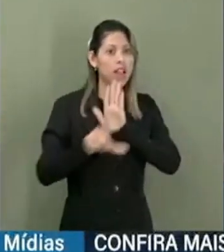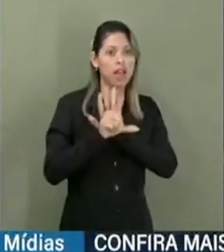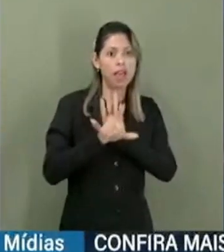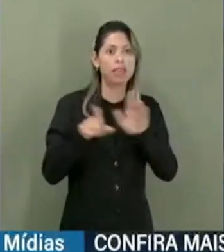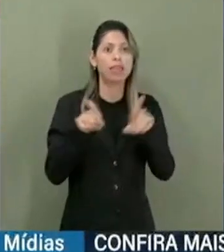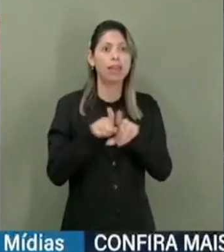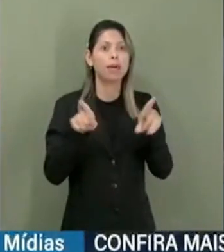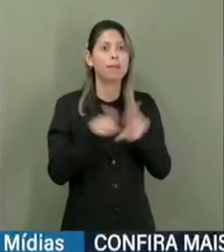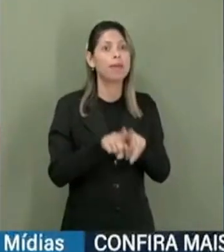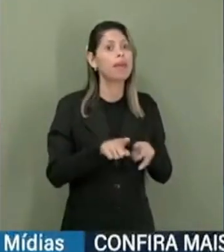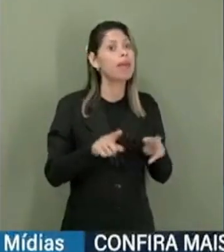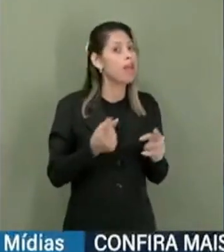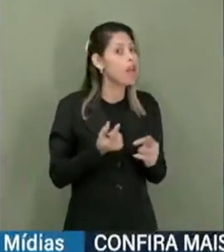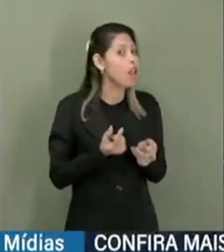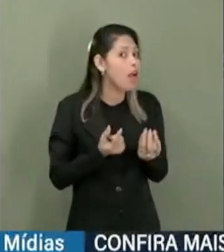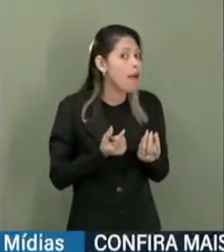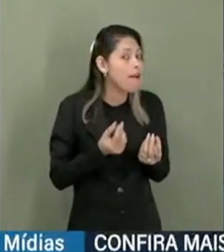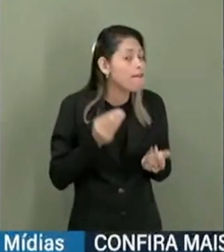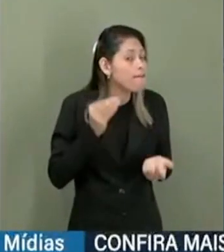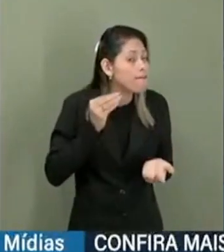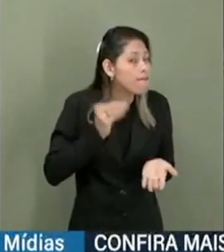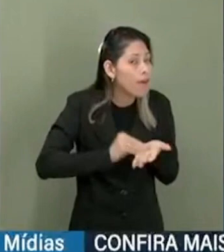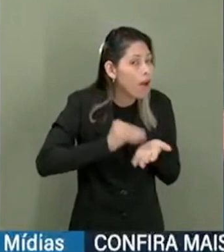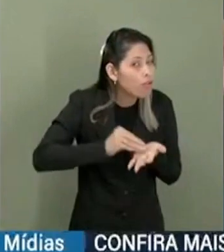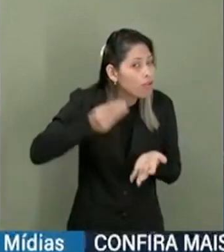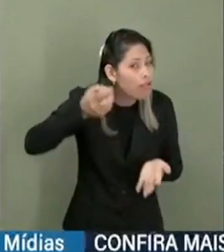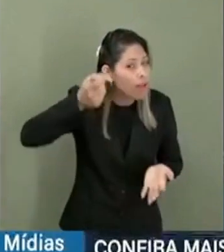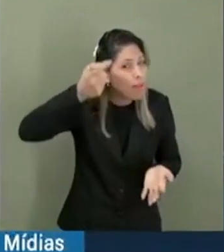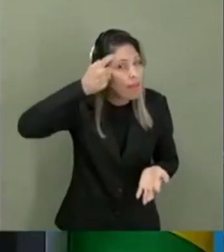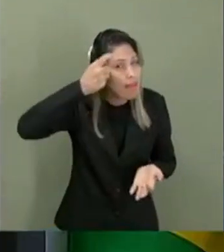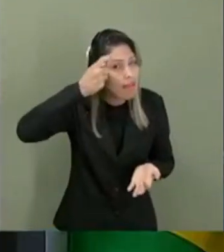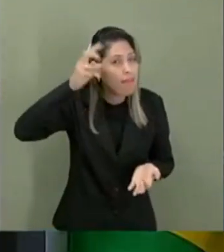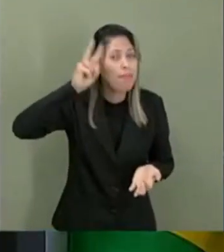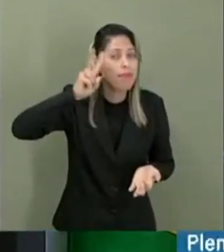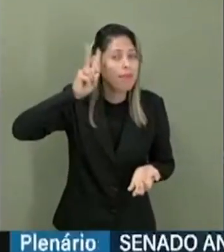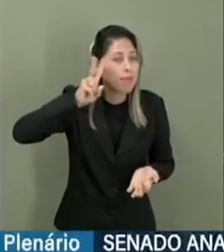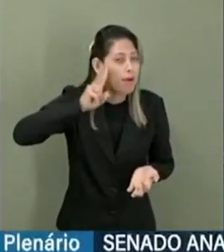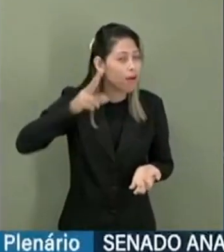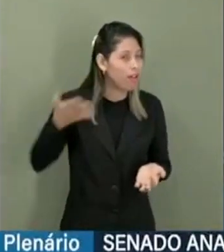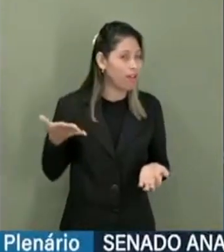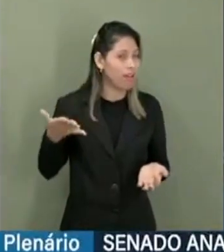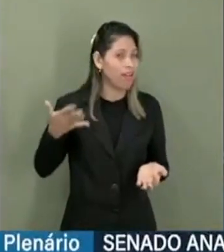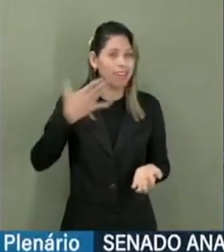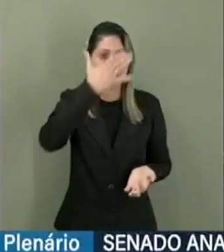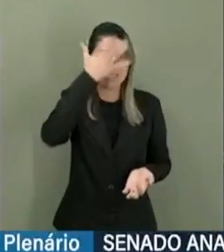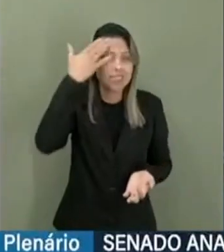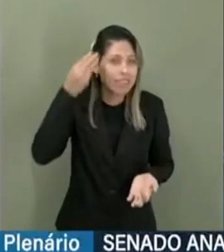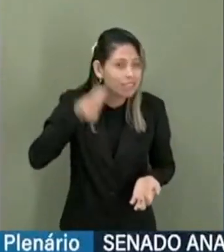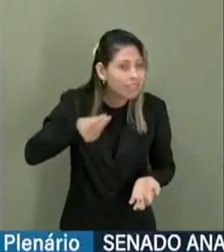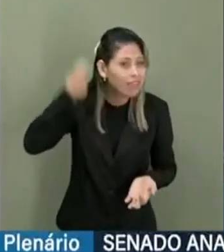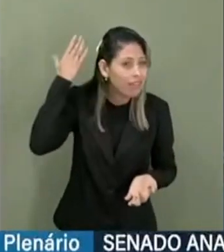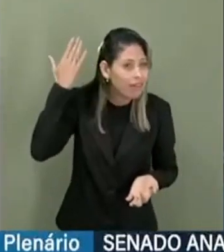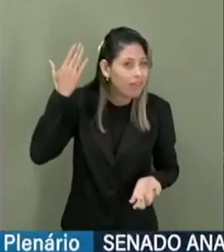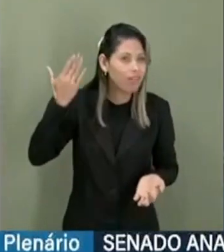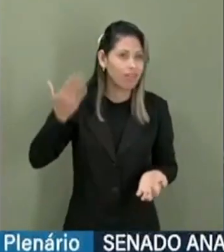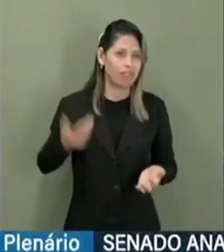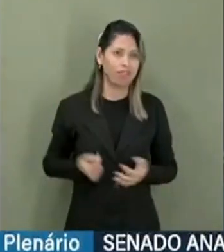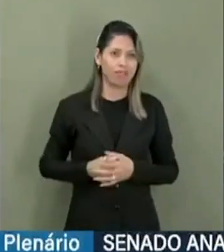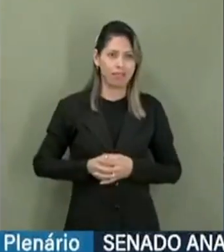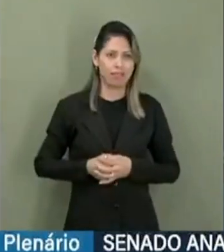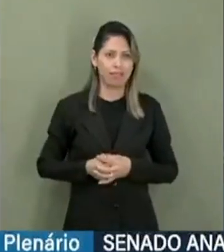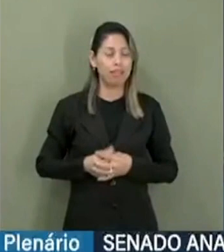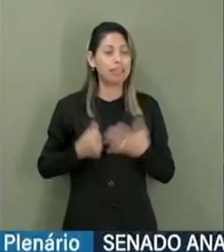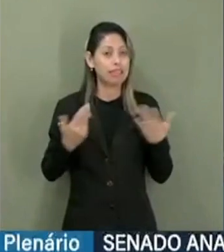falta de falta de memória falta de memória Segurança Pública pacto